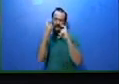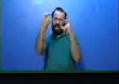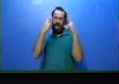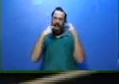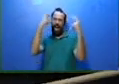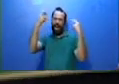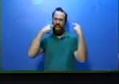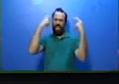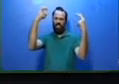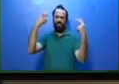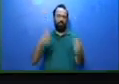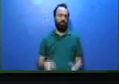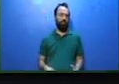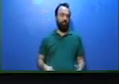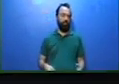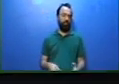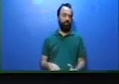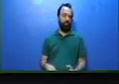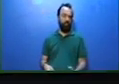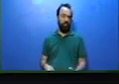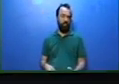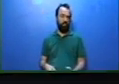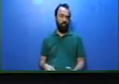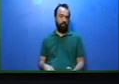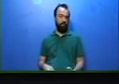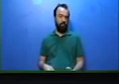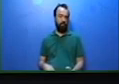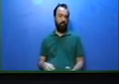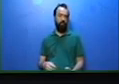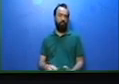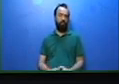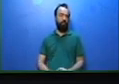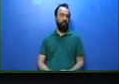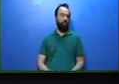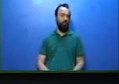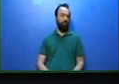está nervoso, ok?